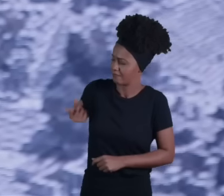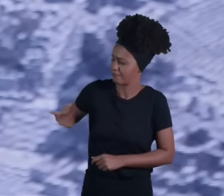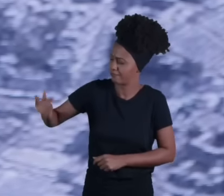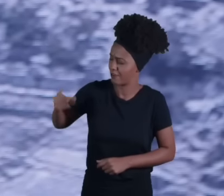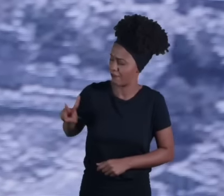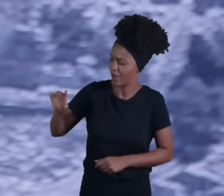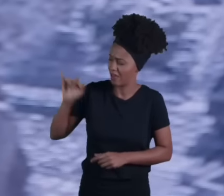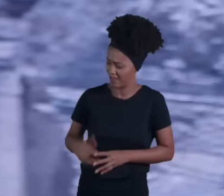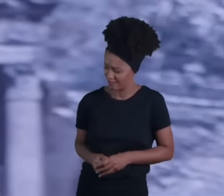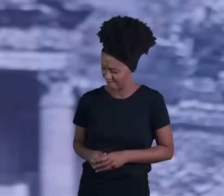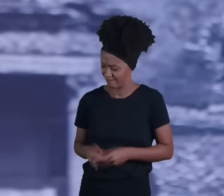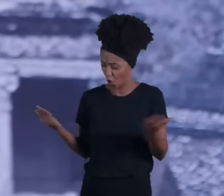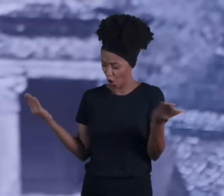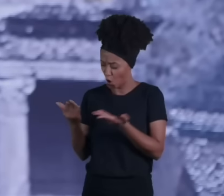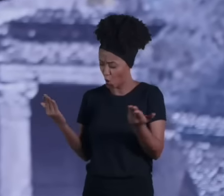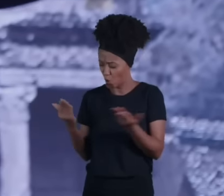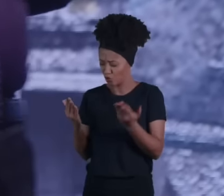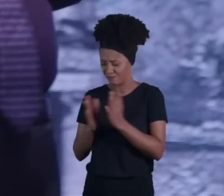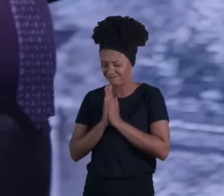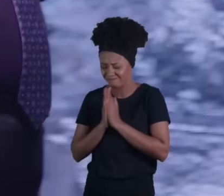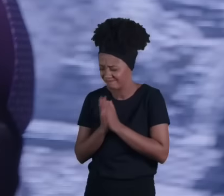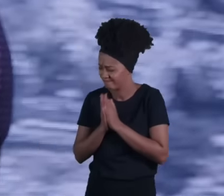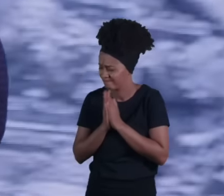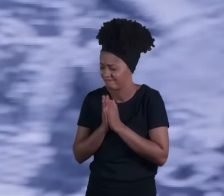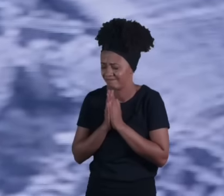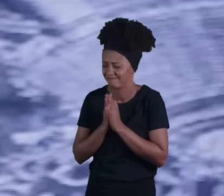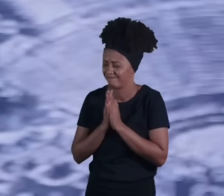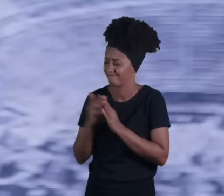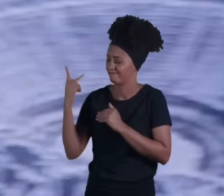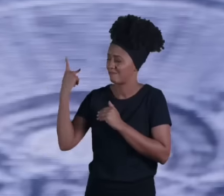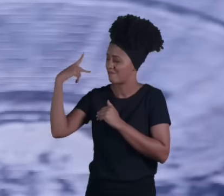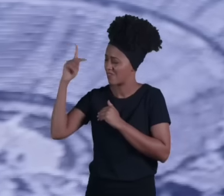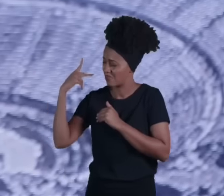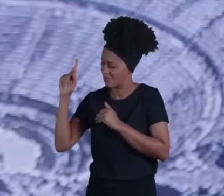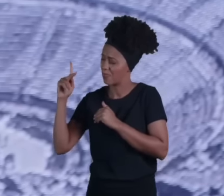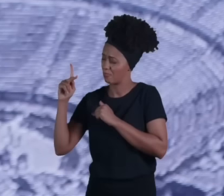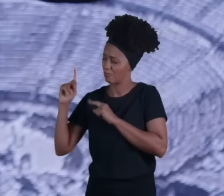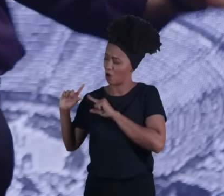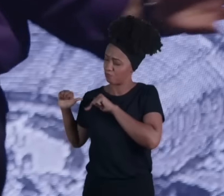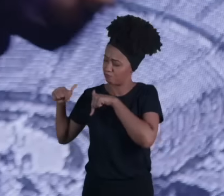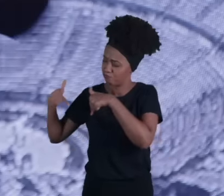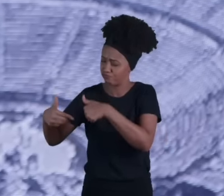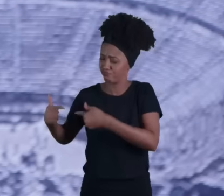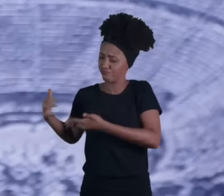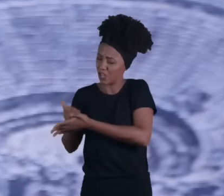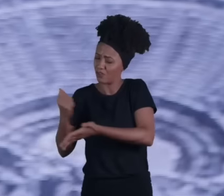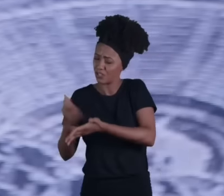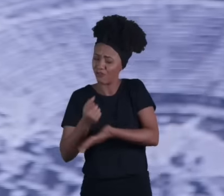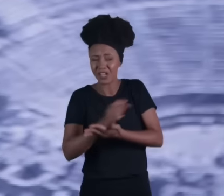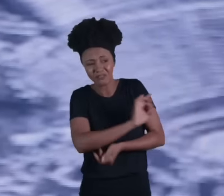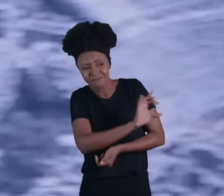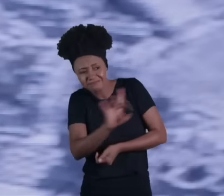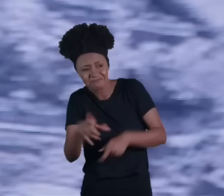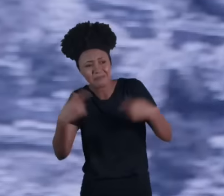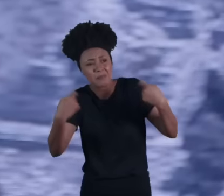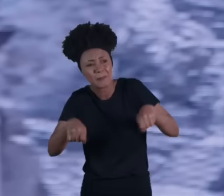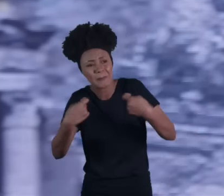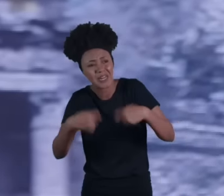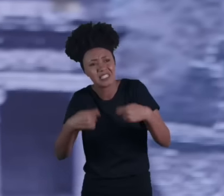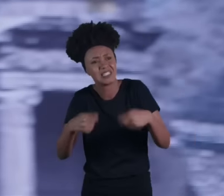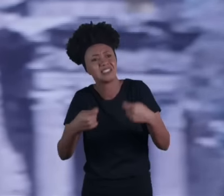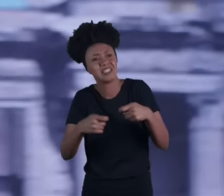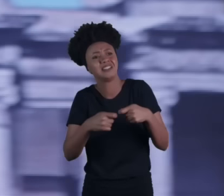E hoje eu te peço, Senhor, completa a tua obra. Salva aqueles que têm que ser salvos, aqueles que vão se render